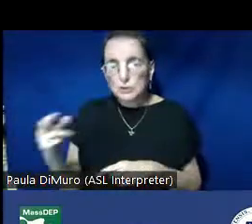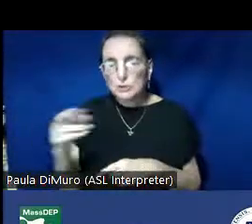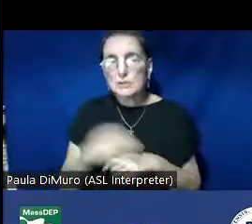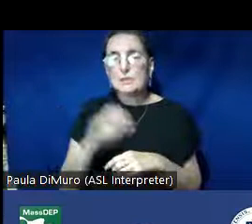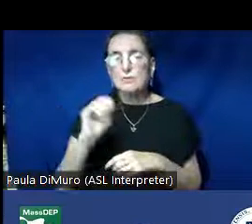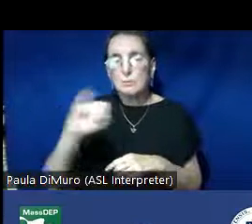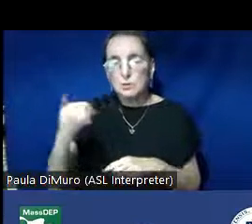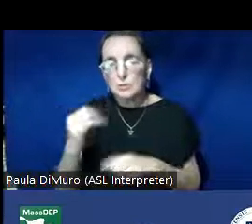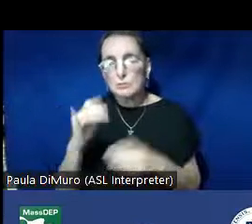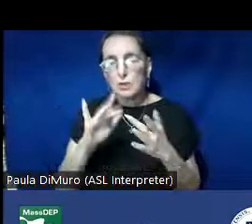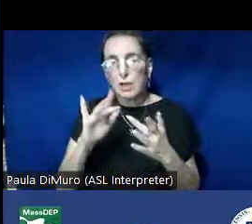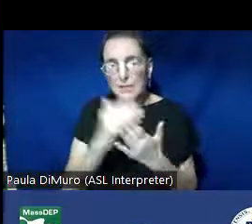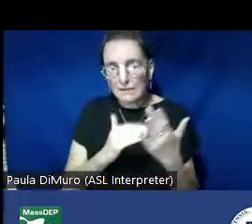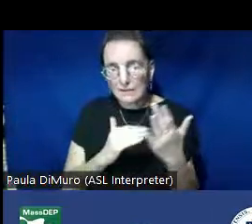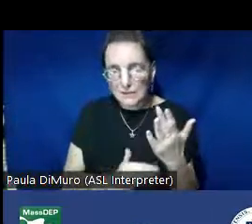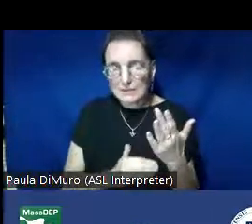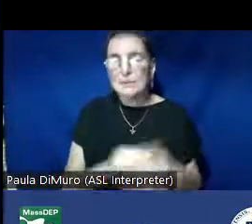acesso a recursos de língua,